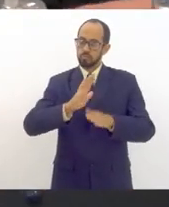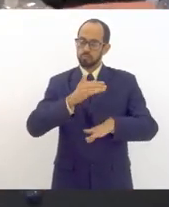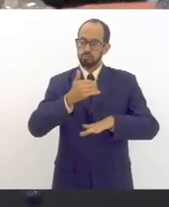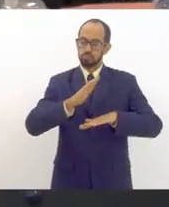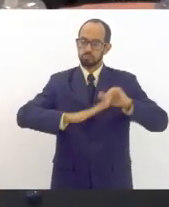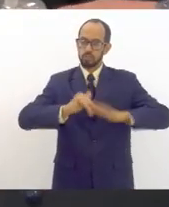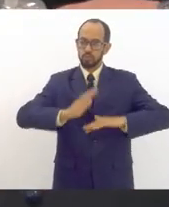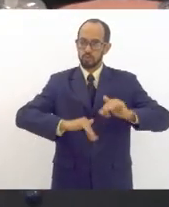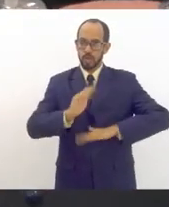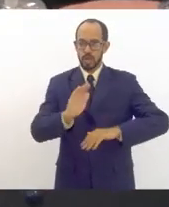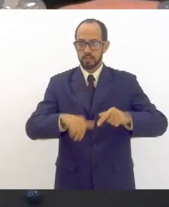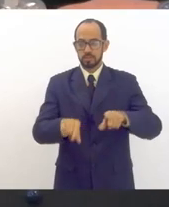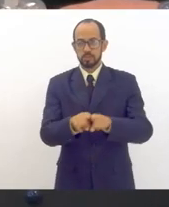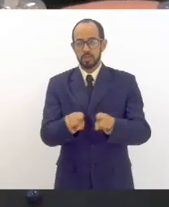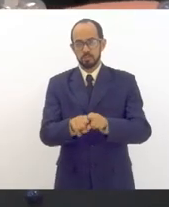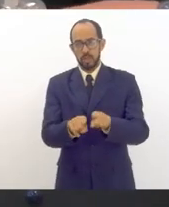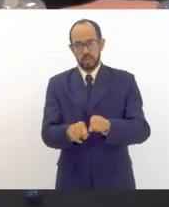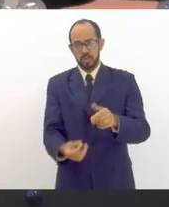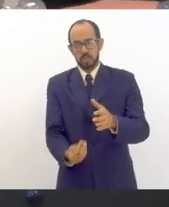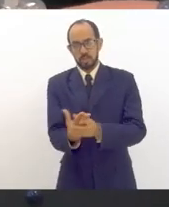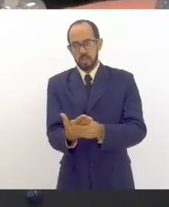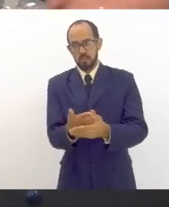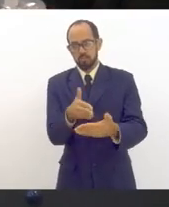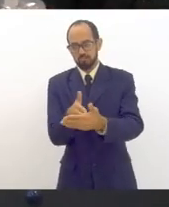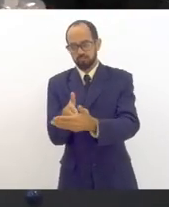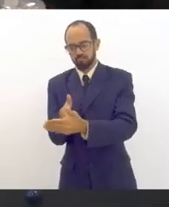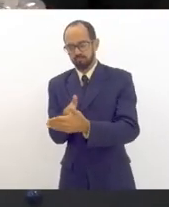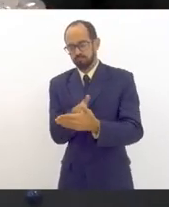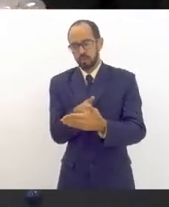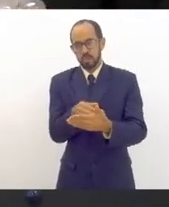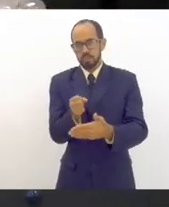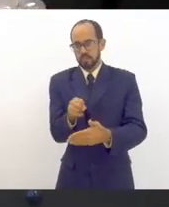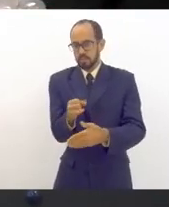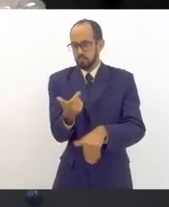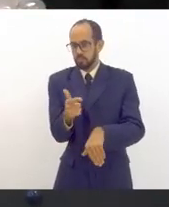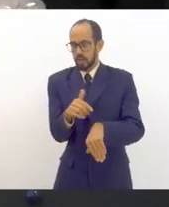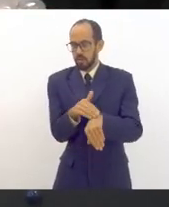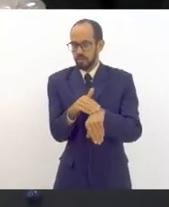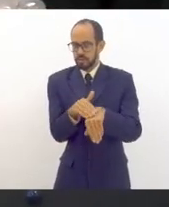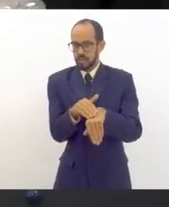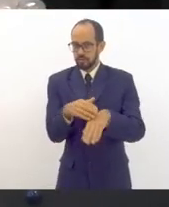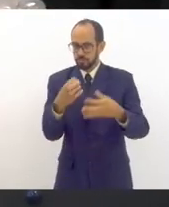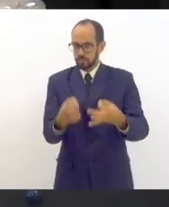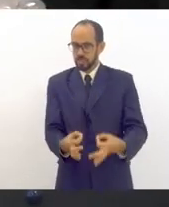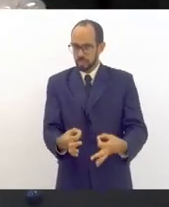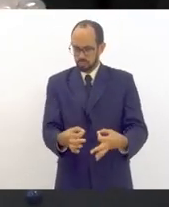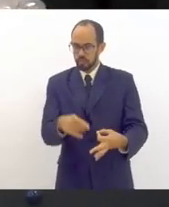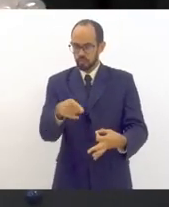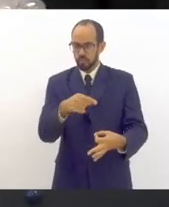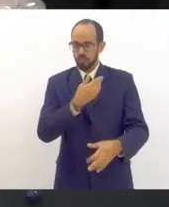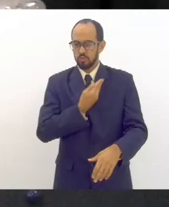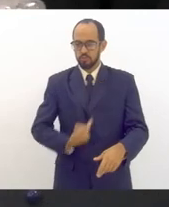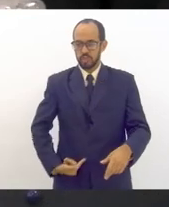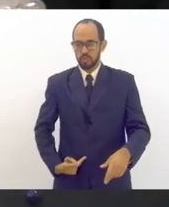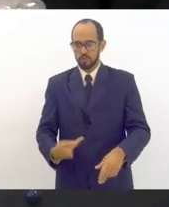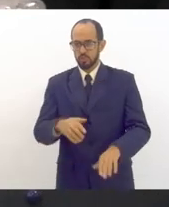mesmo criando algum empecilho se não for bem conversado com o governo. Então, ponderei isso com o